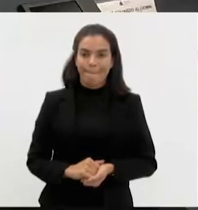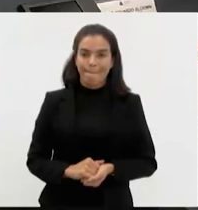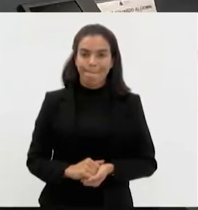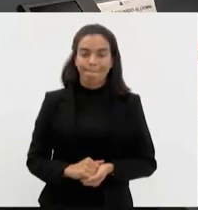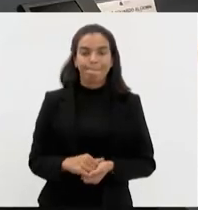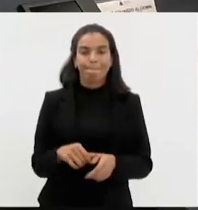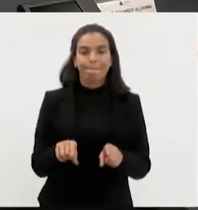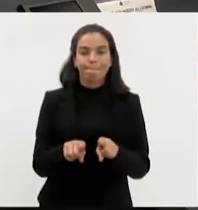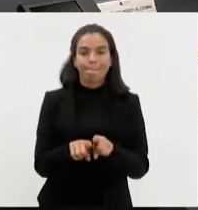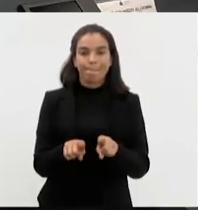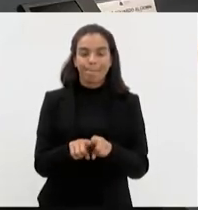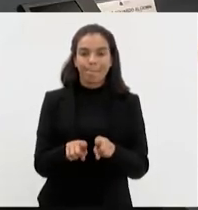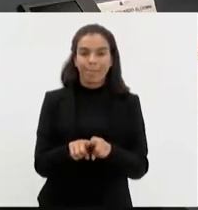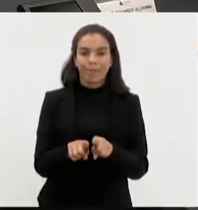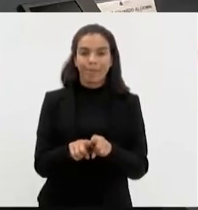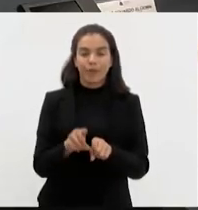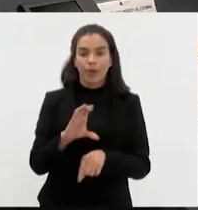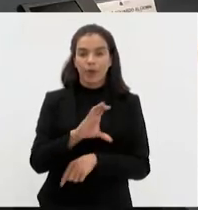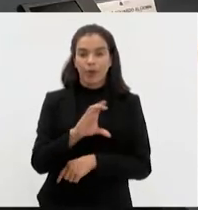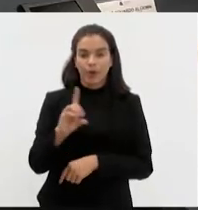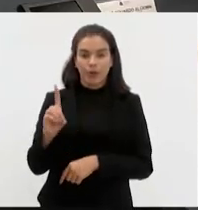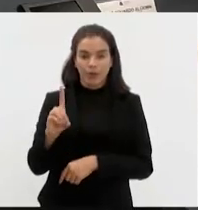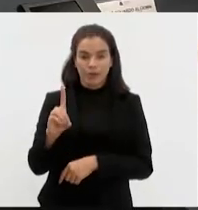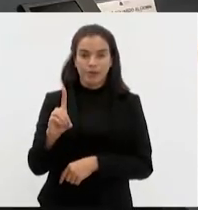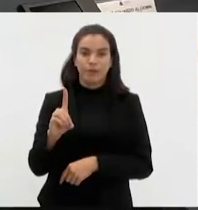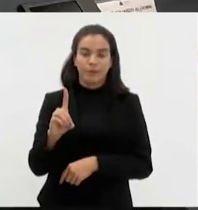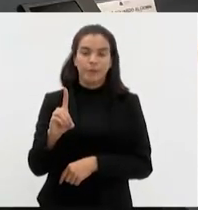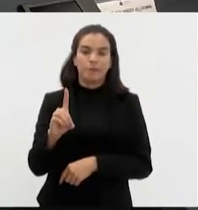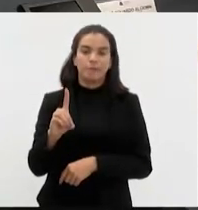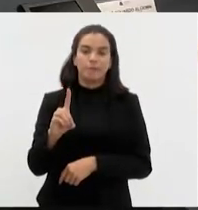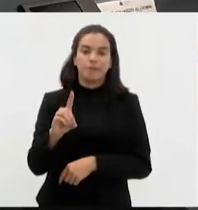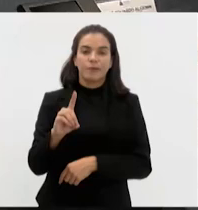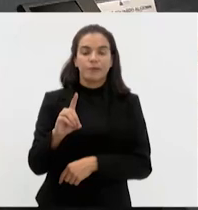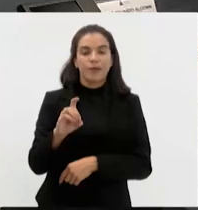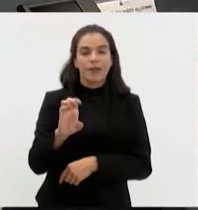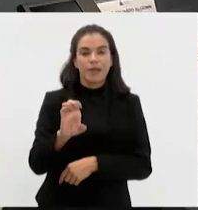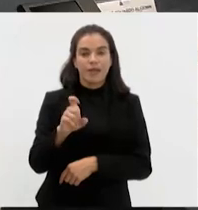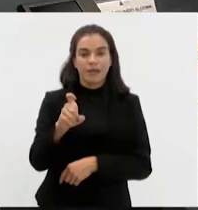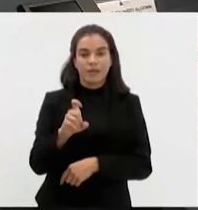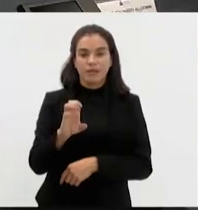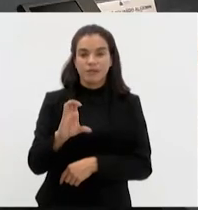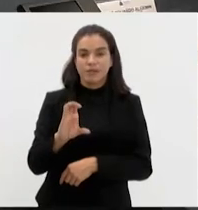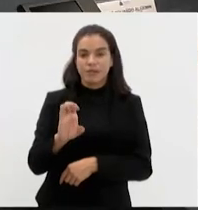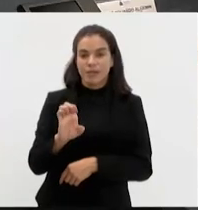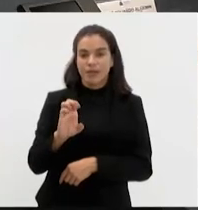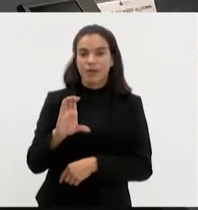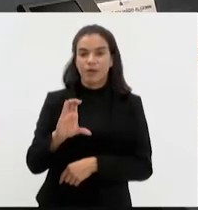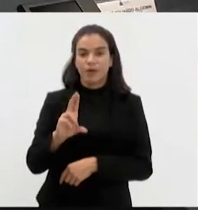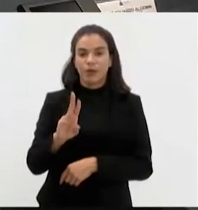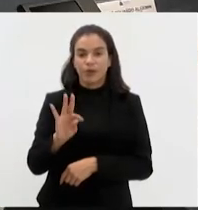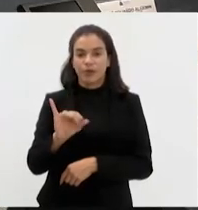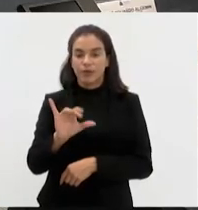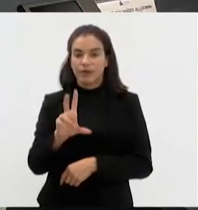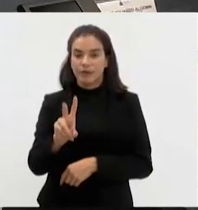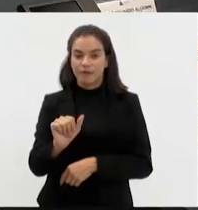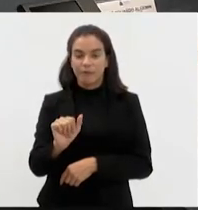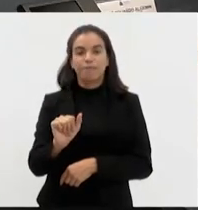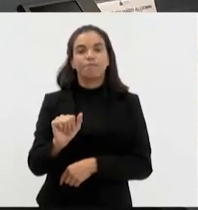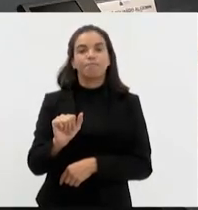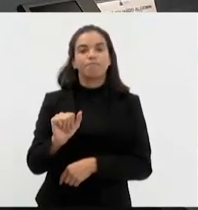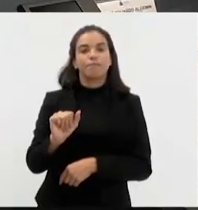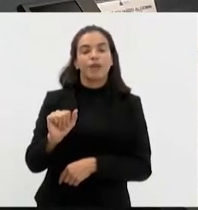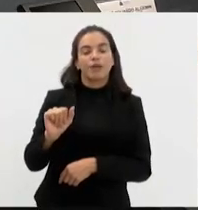também contando com a coordenação executiva do Dr alante Tonelli Nunes Desembargador eleitoral